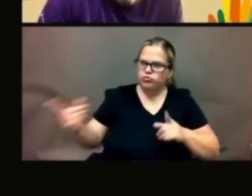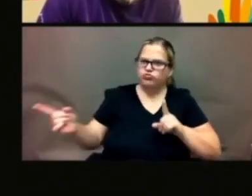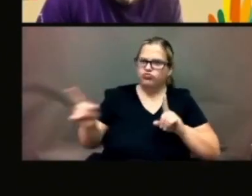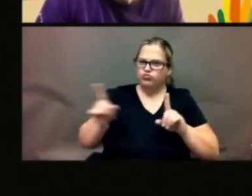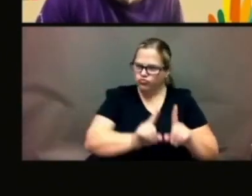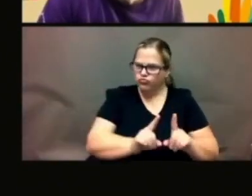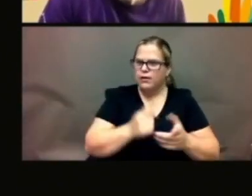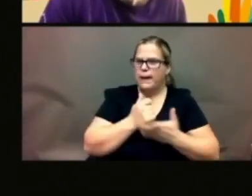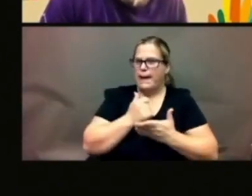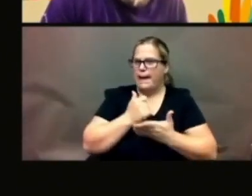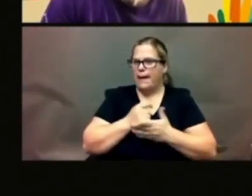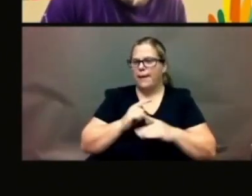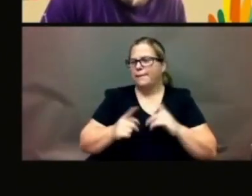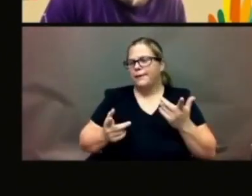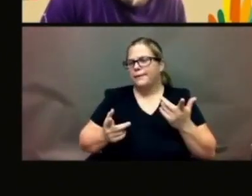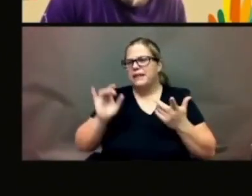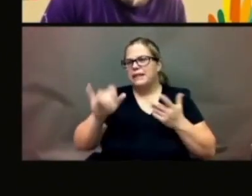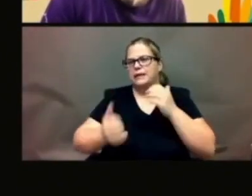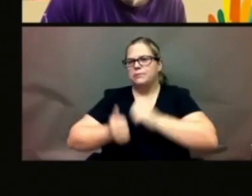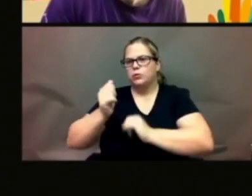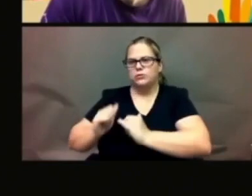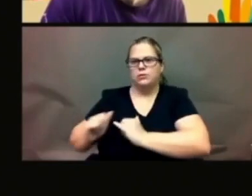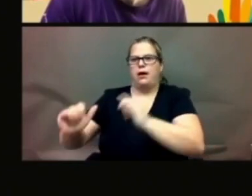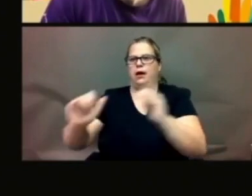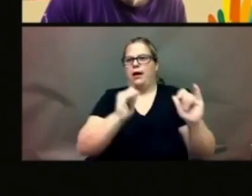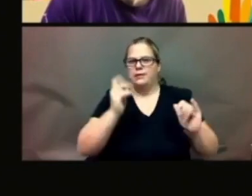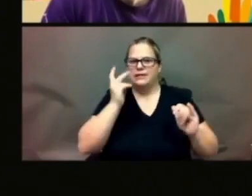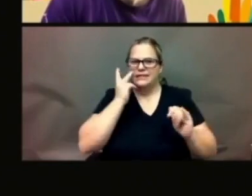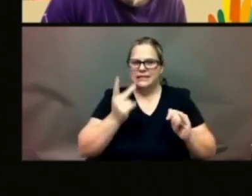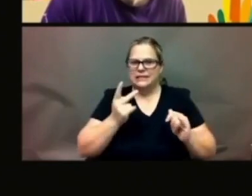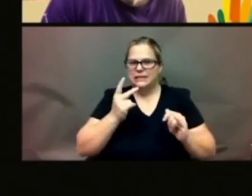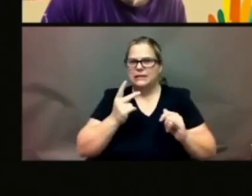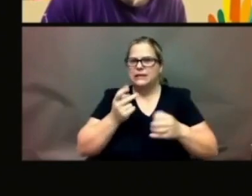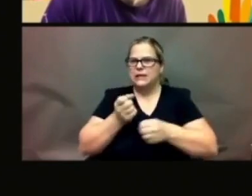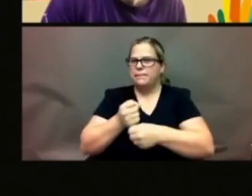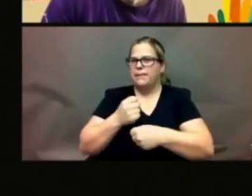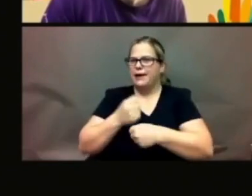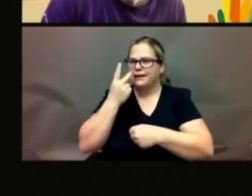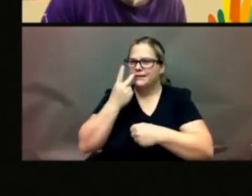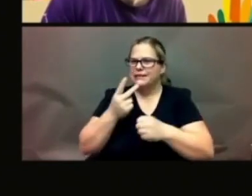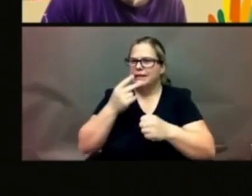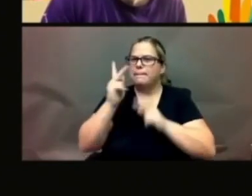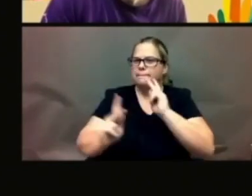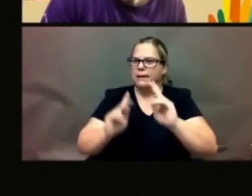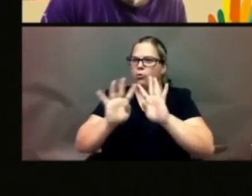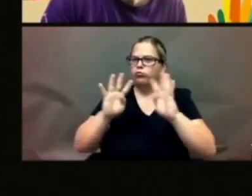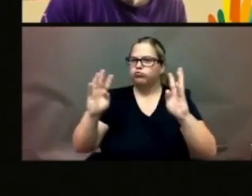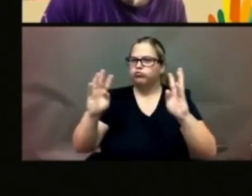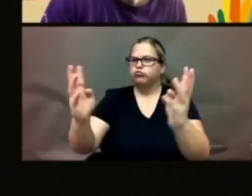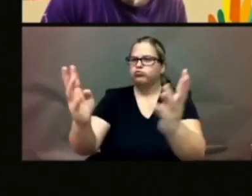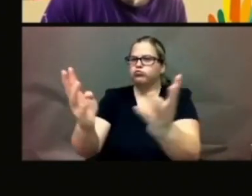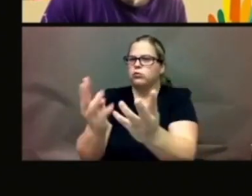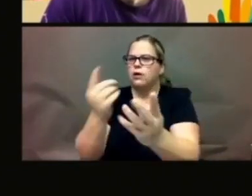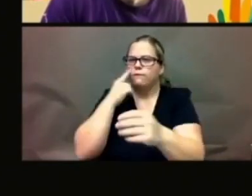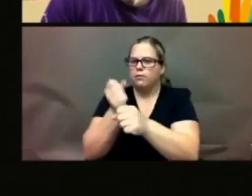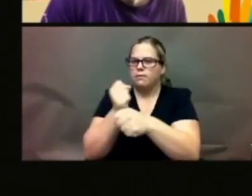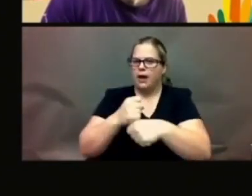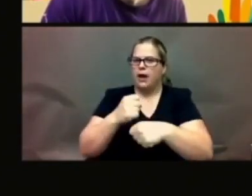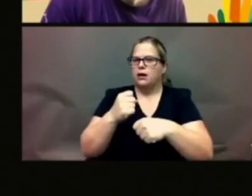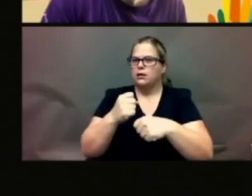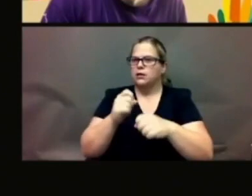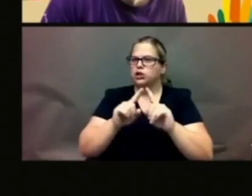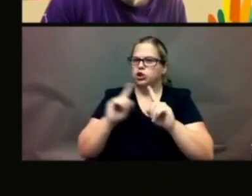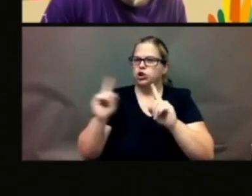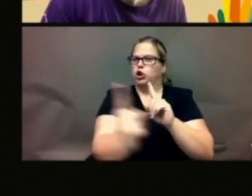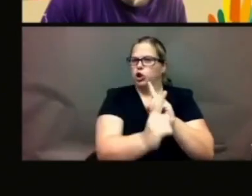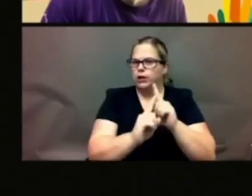Eu tenho uma criança aqui que eu podia até chamar para vir aqui e me ajudar. Mas ele já